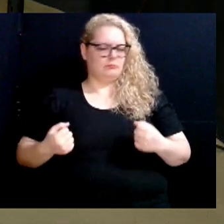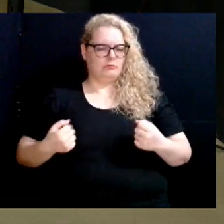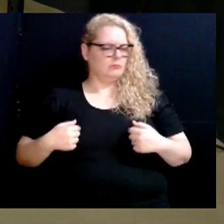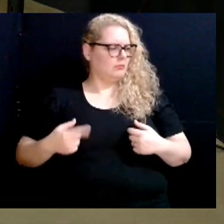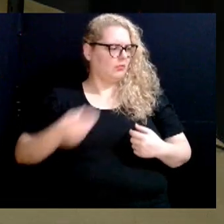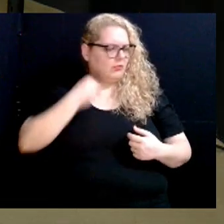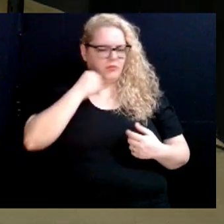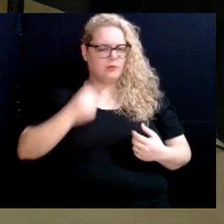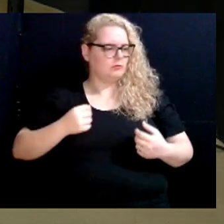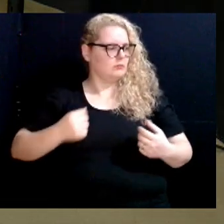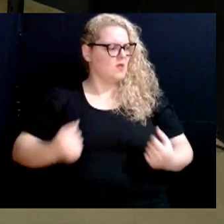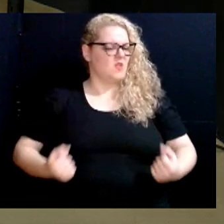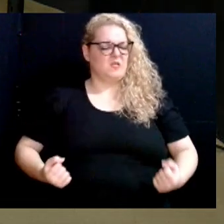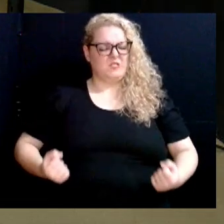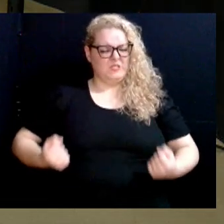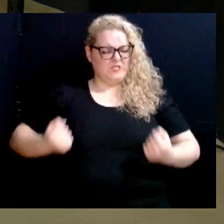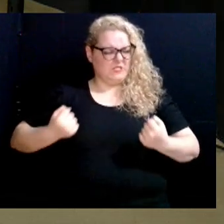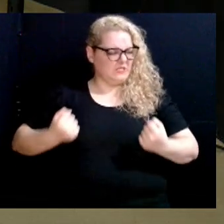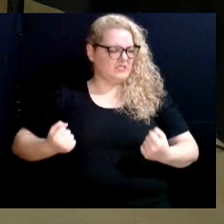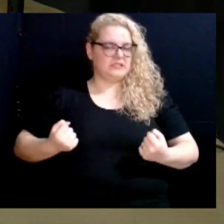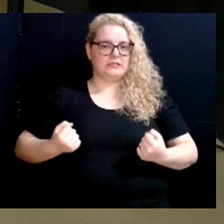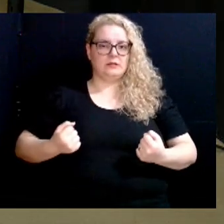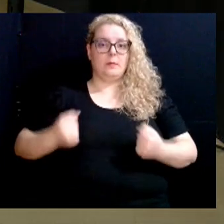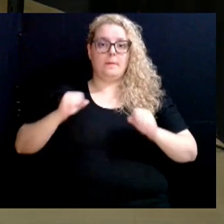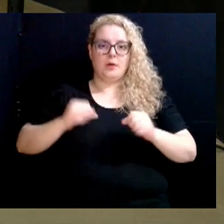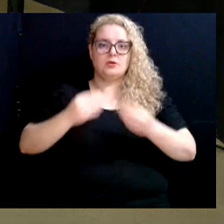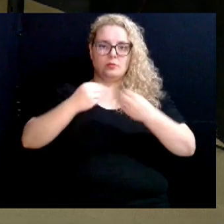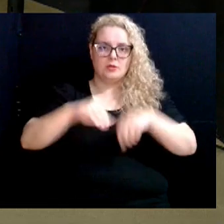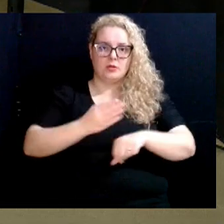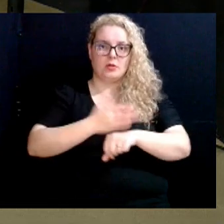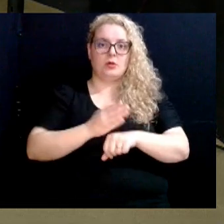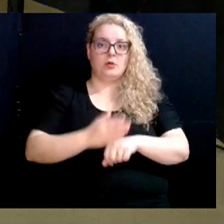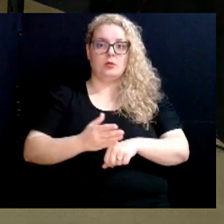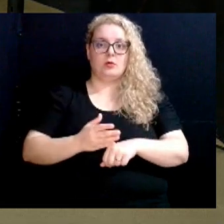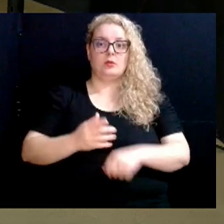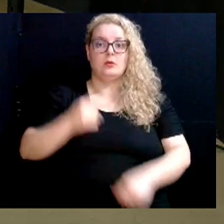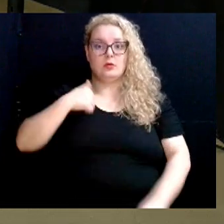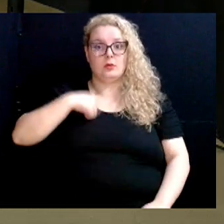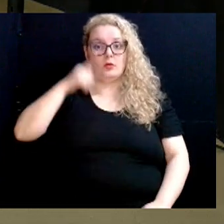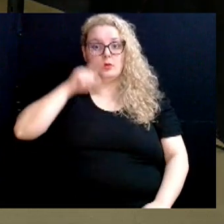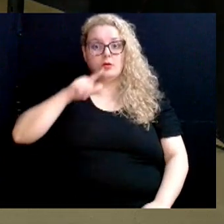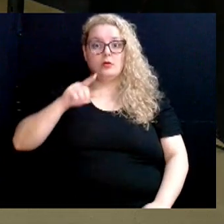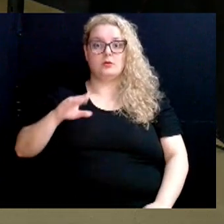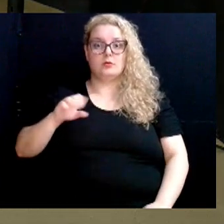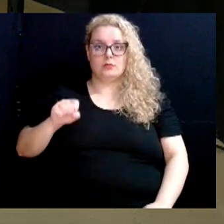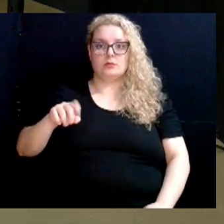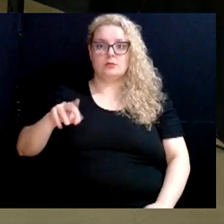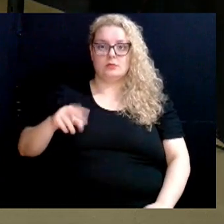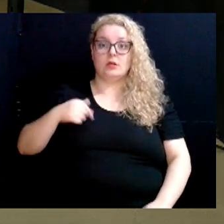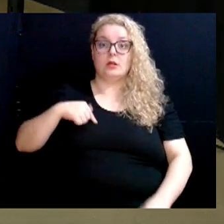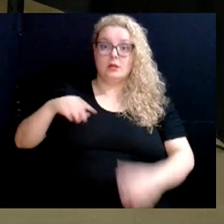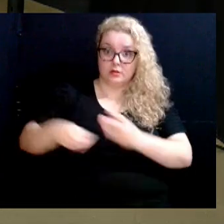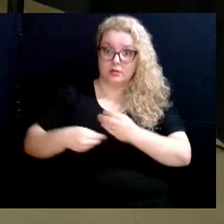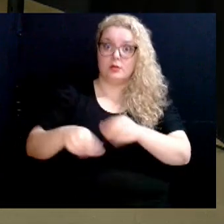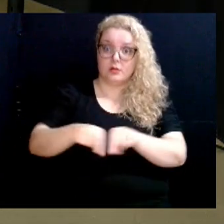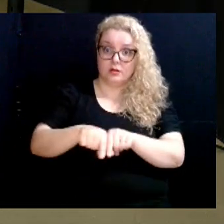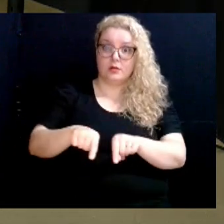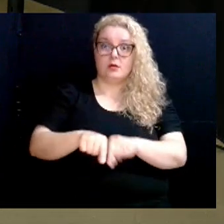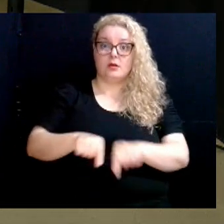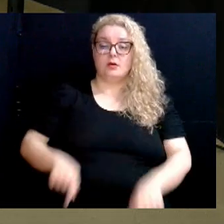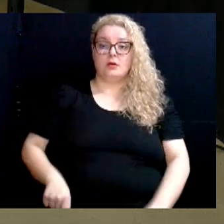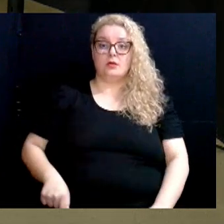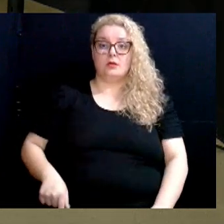de competição pode prejudicar o treino mesmo quando consigo completar a série? E eu vou completar, inclusive.